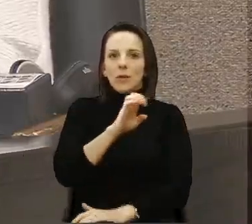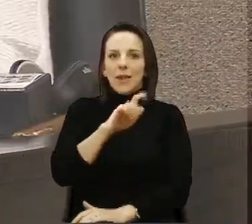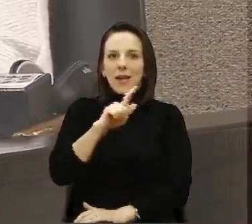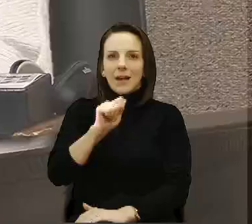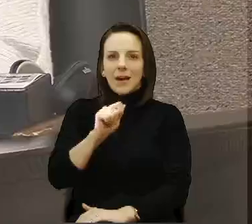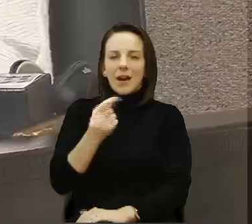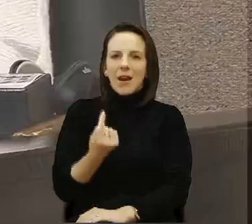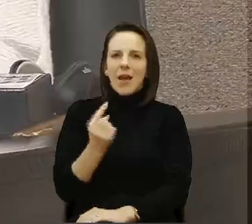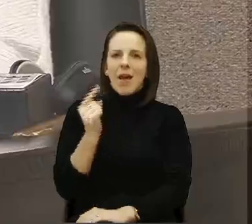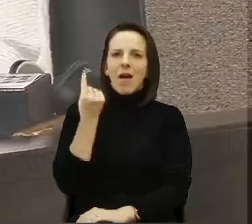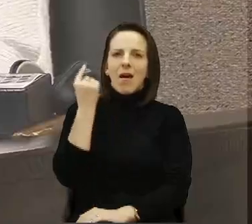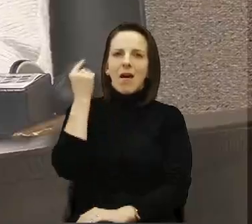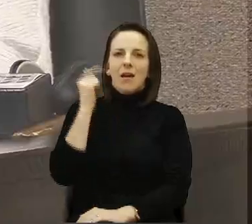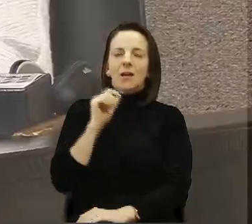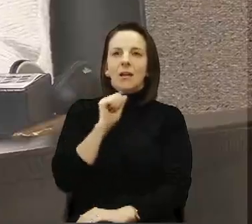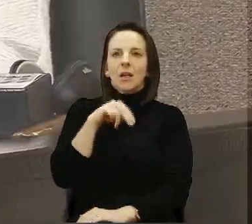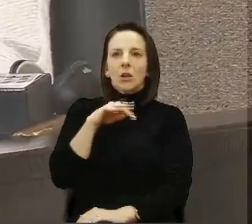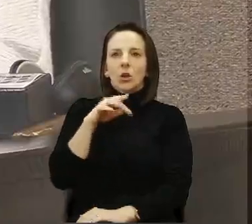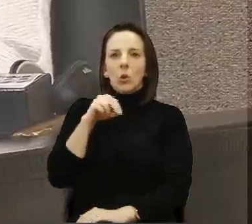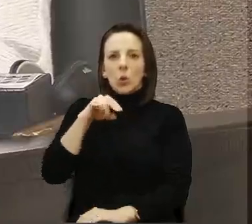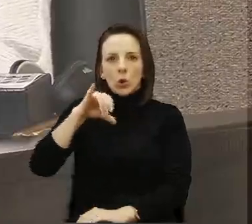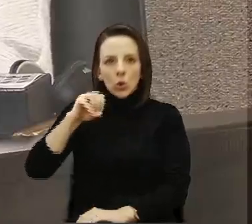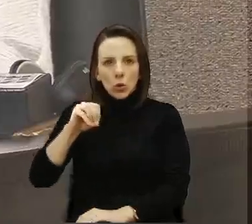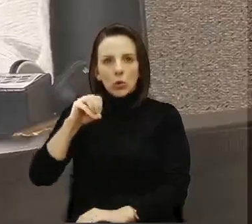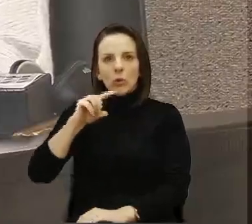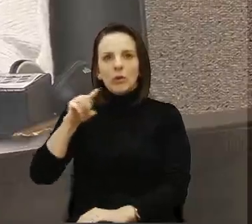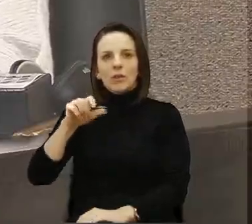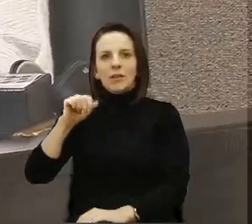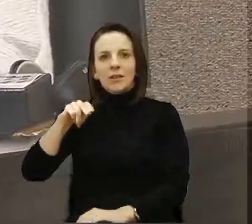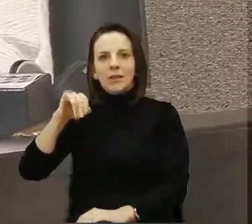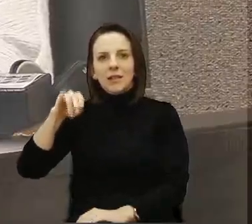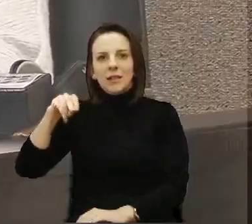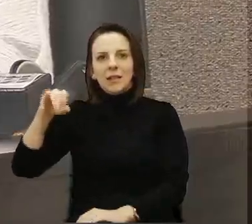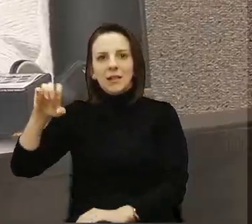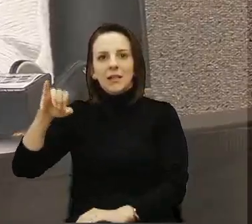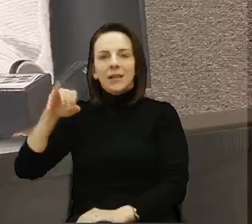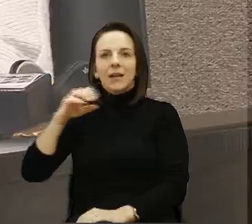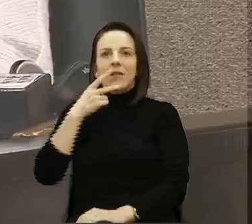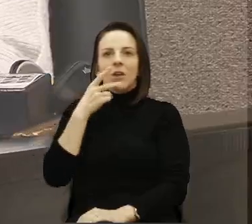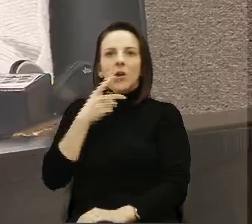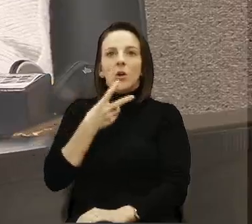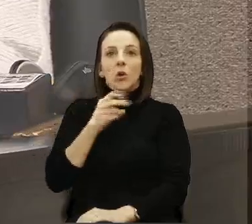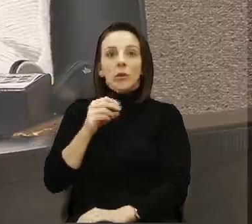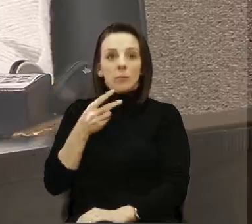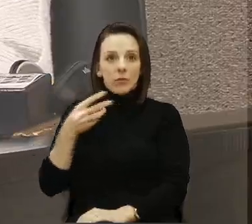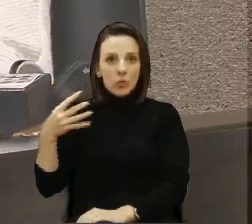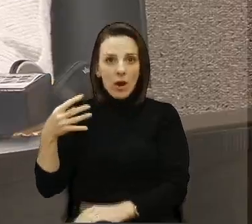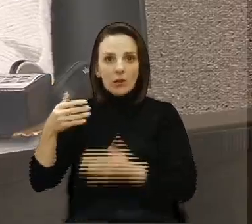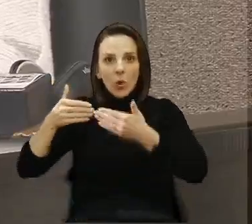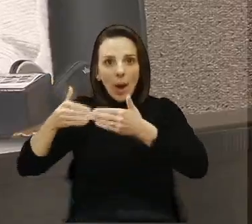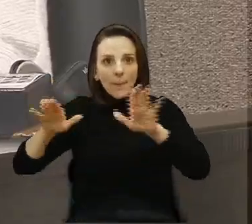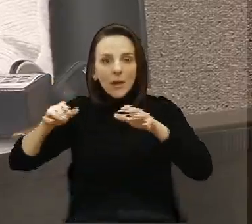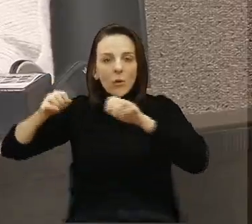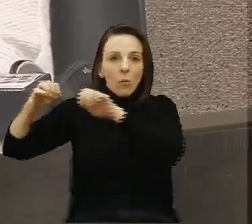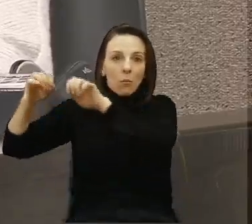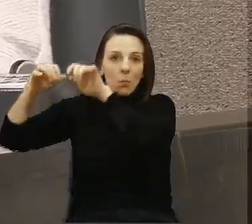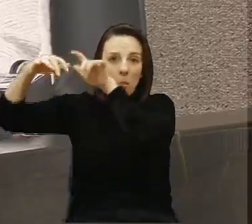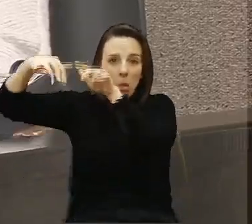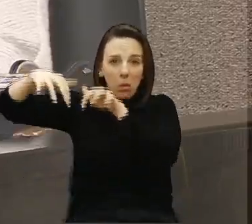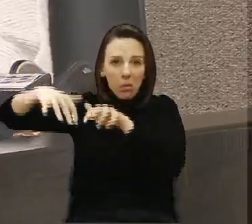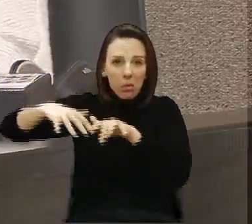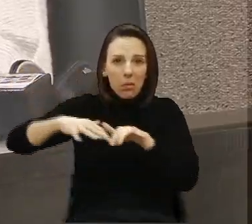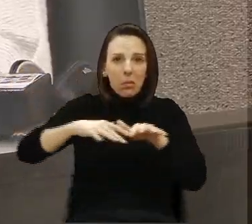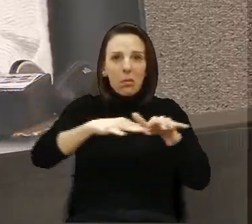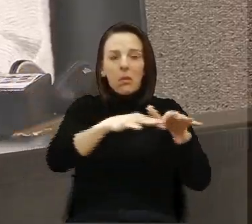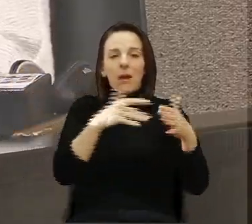Antônio Zanini, onde desbarrancou após a abertura das comportas em 2024, até o Matioda. Então, vai